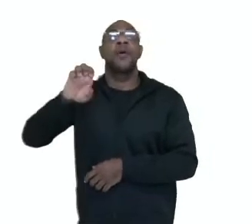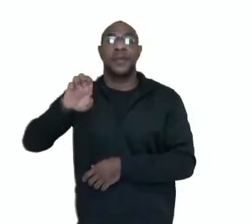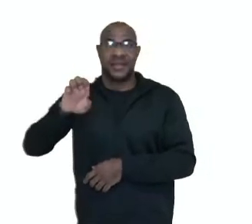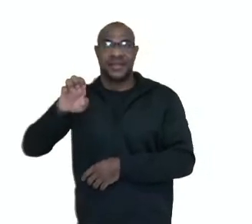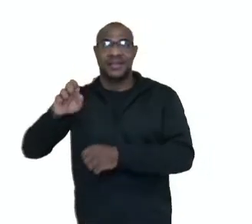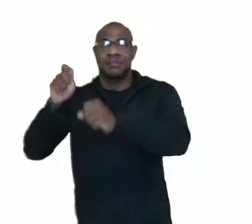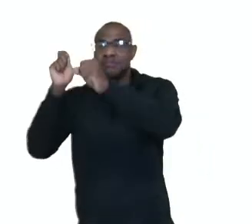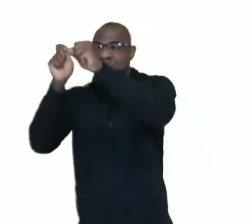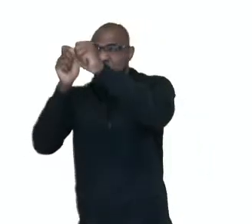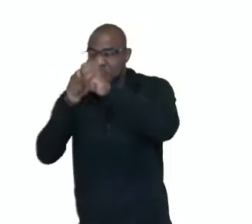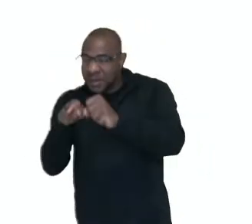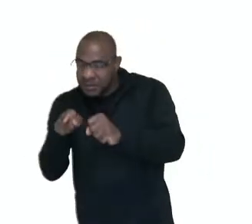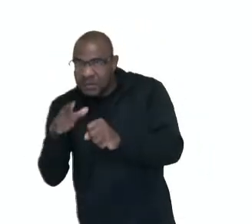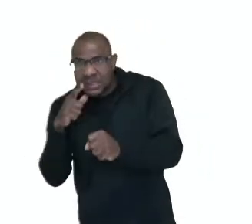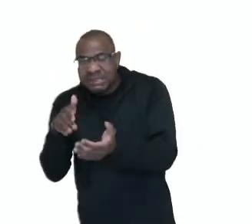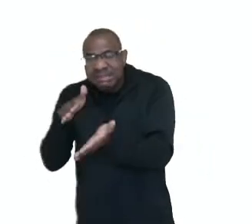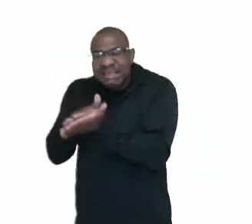partes